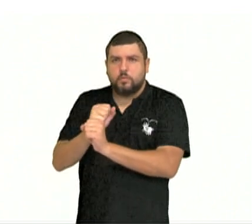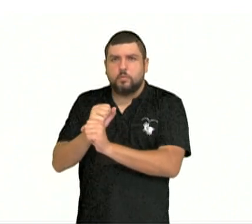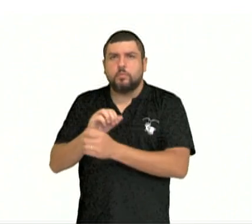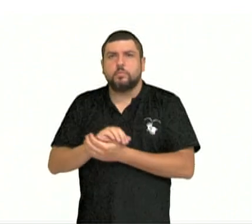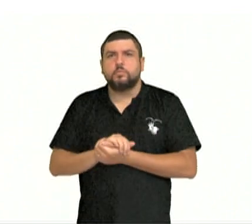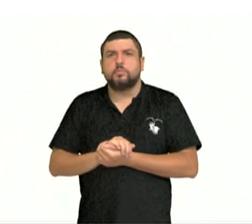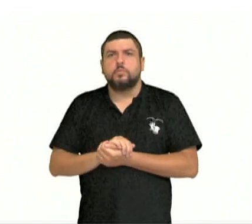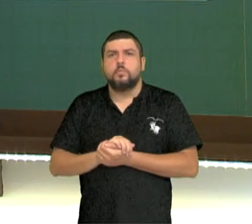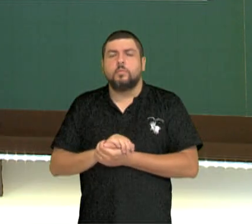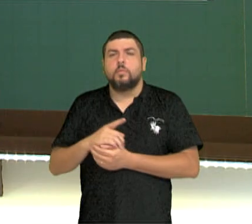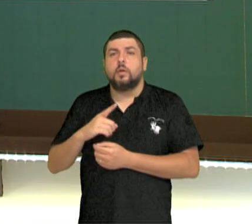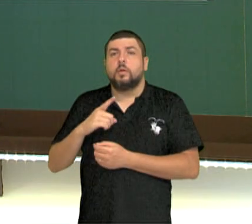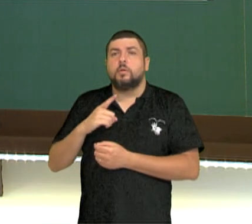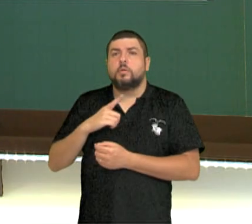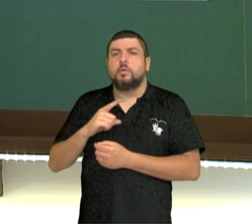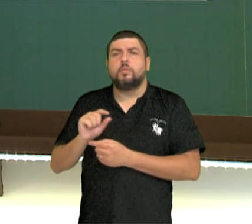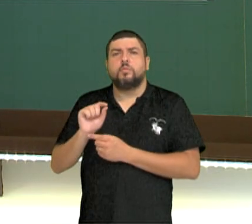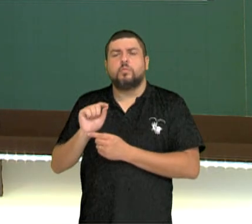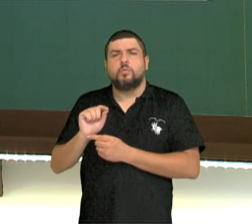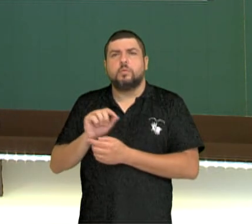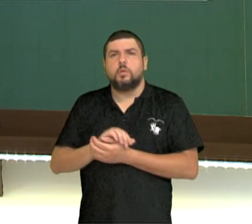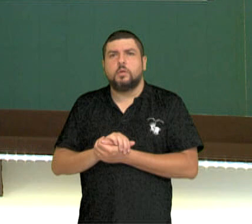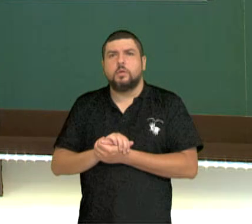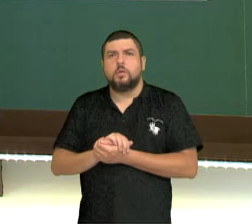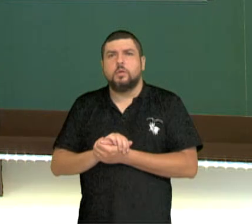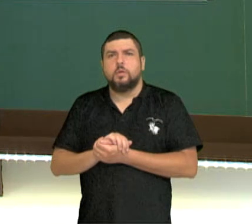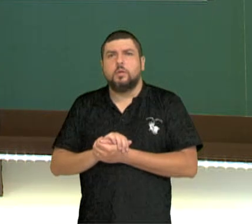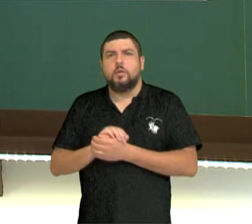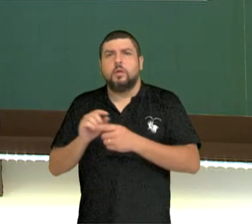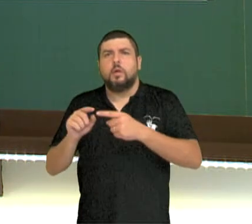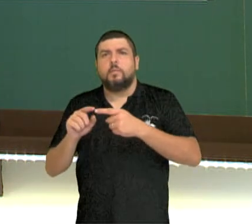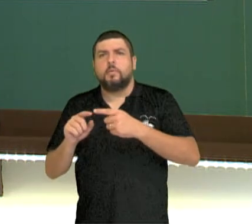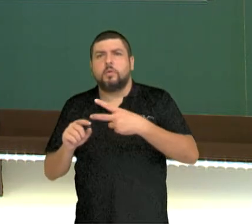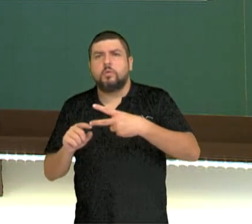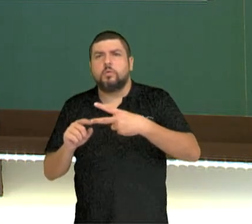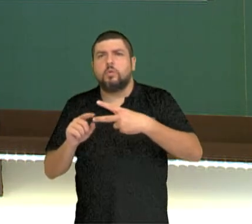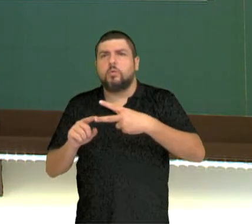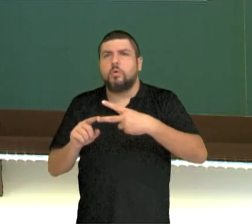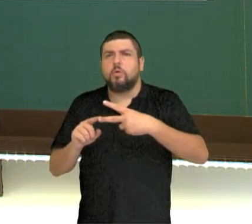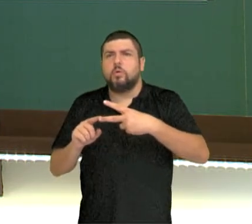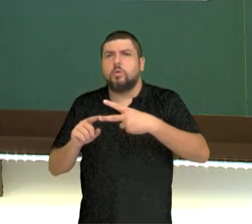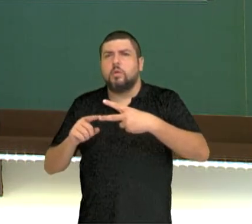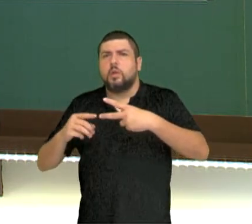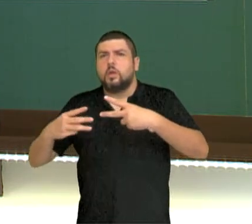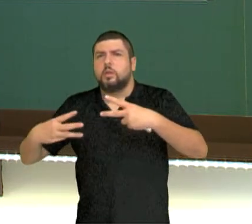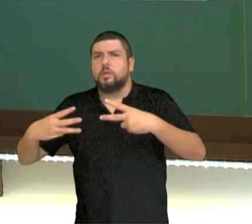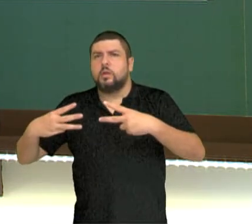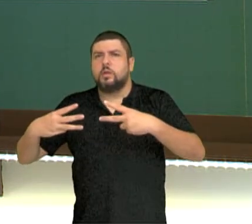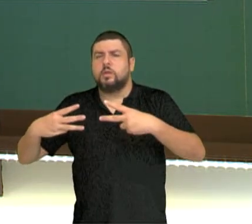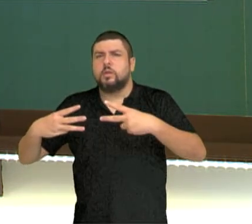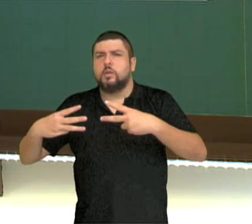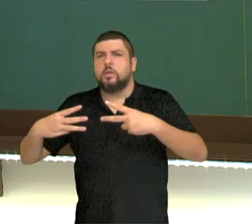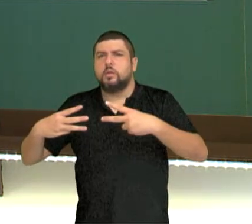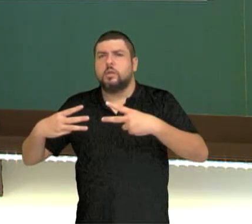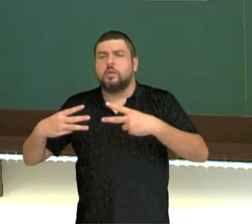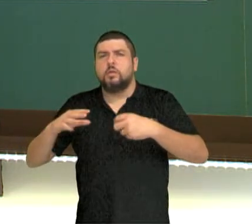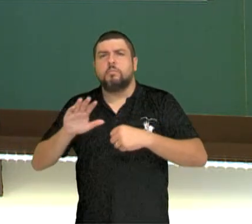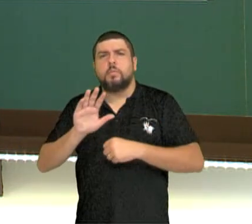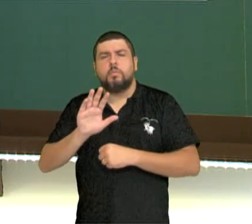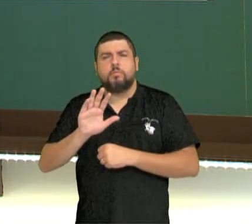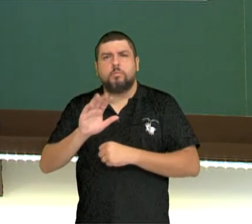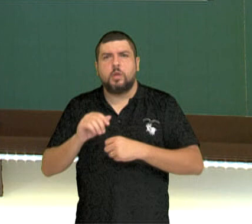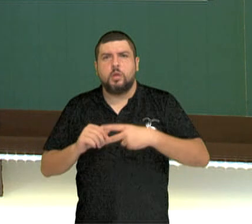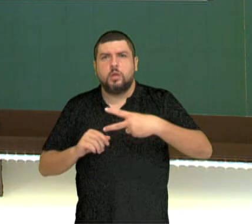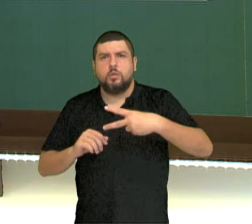átomos. Professora, mas embaixo está 3. Ah, eu quero chamar a sua atenção. Nós temos dois átomos de